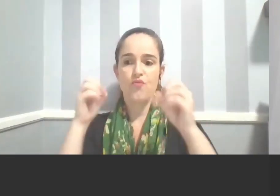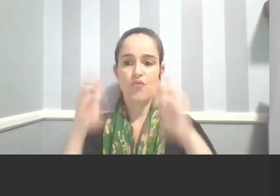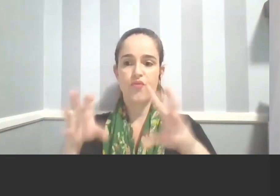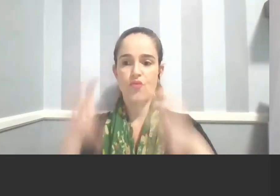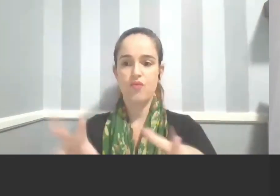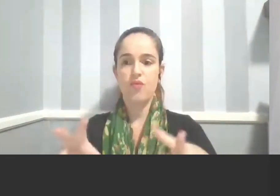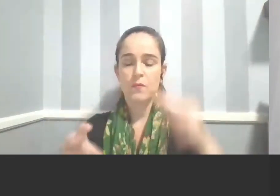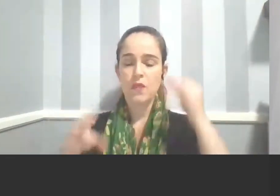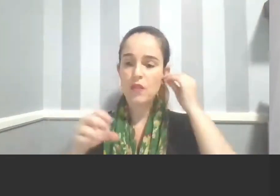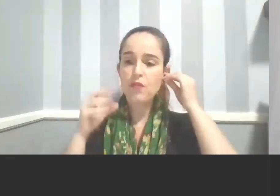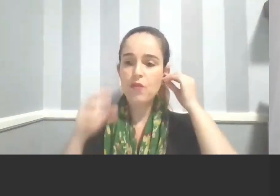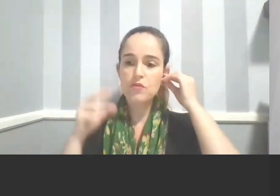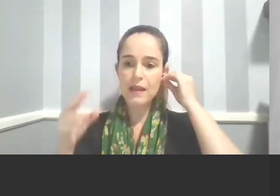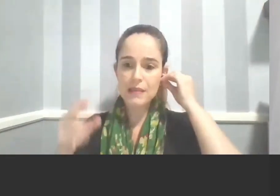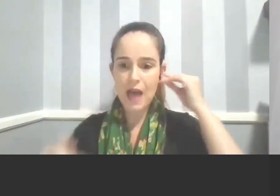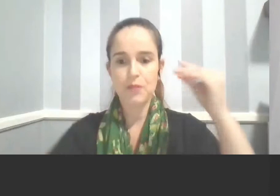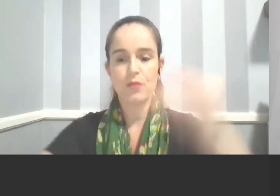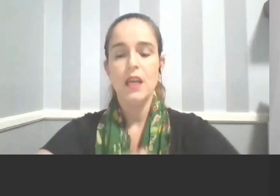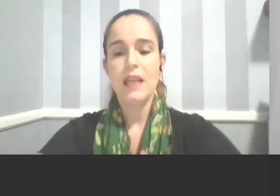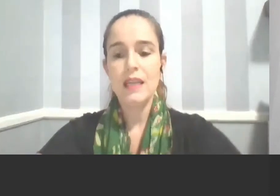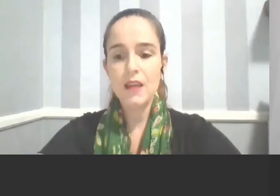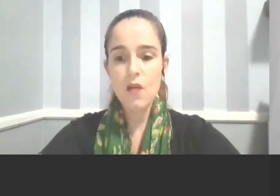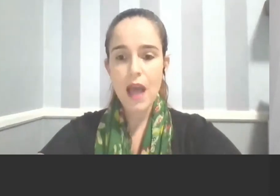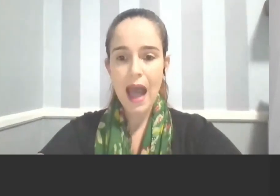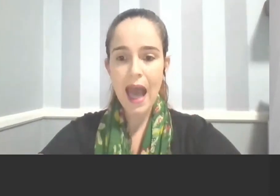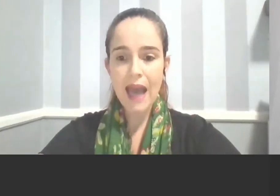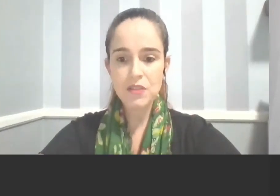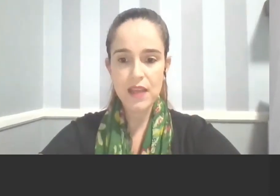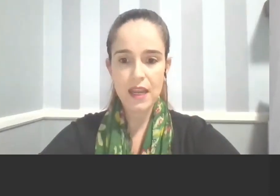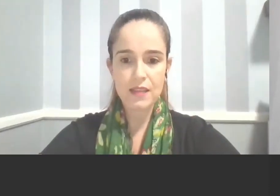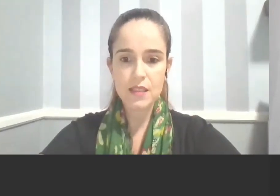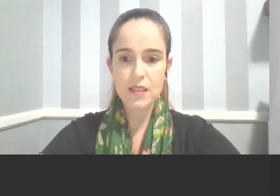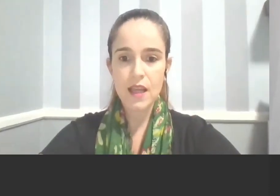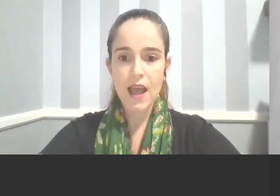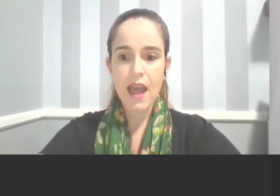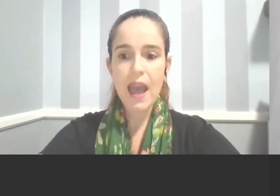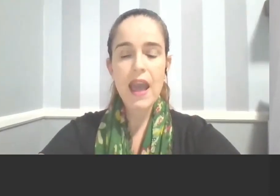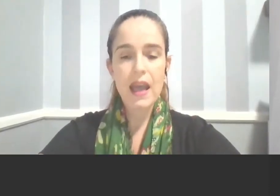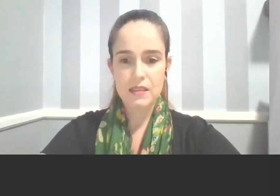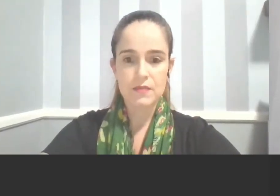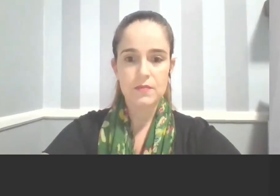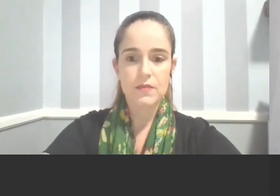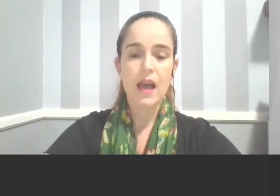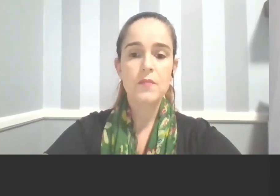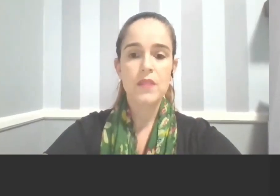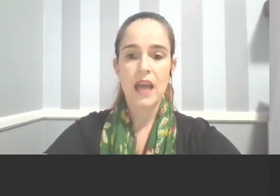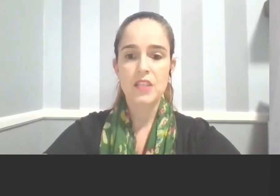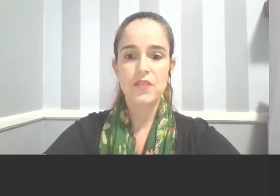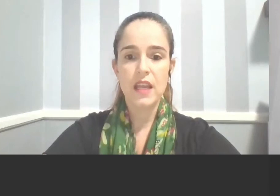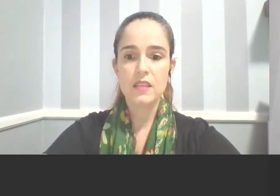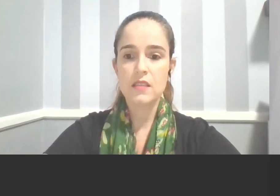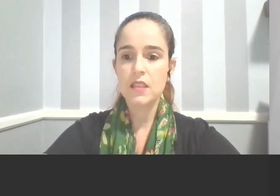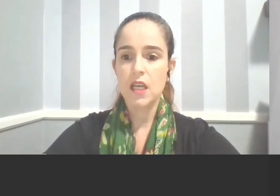é... Eu tenho um fluxo mais rápido. Então, a diferença é essa, tá?